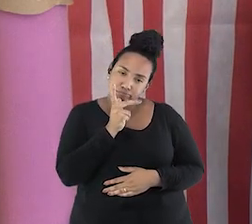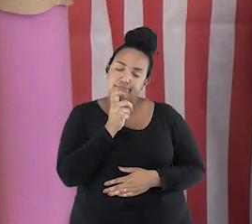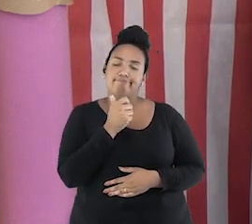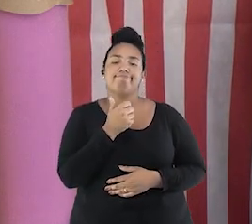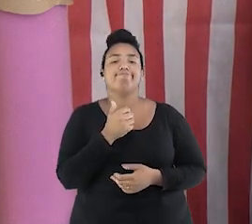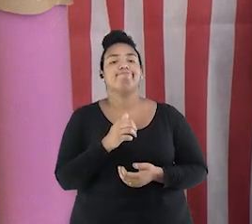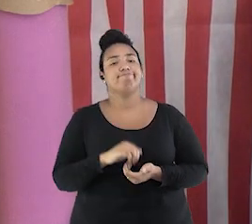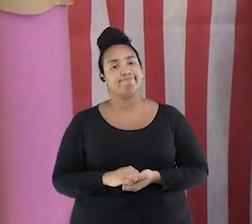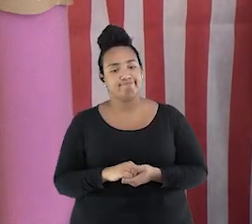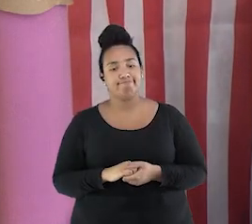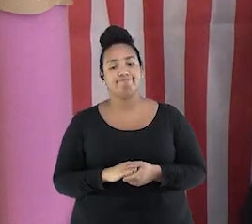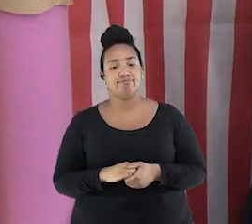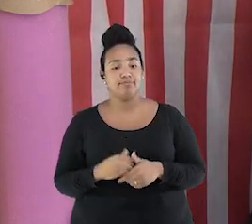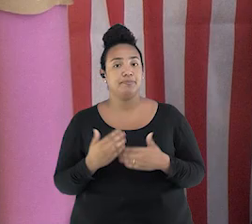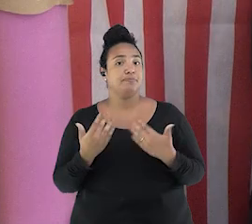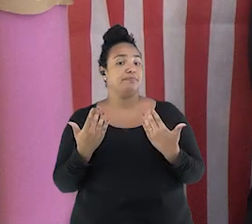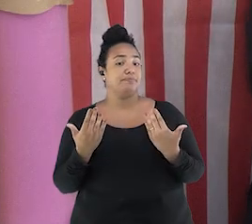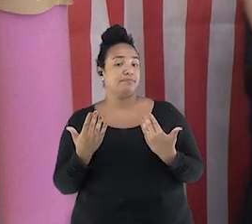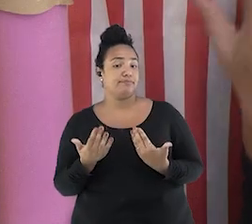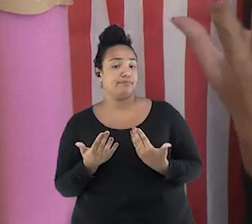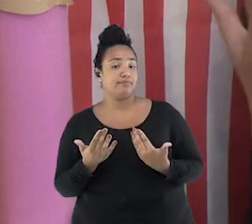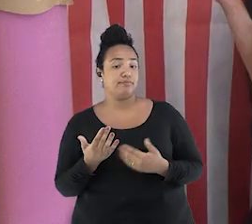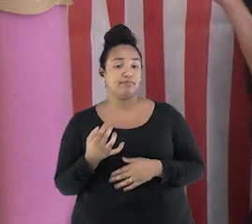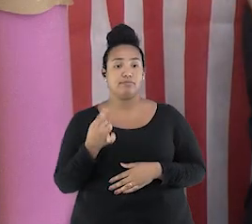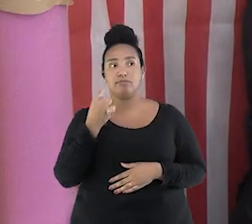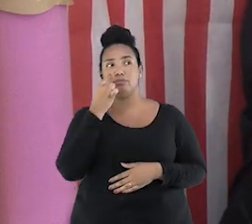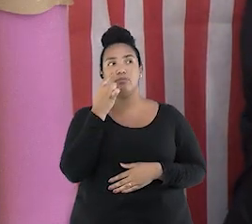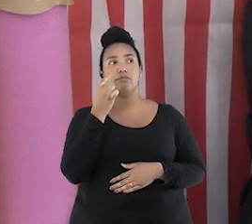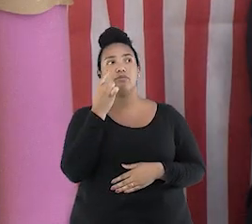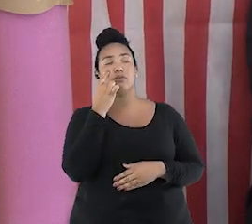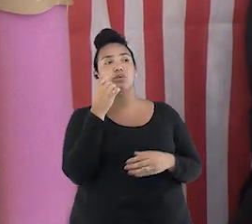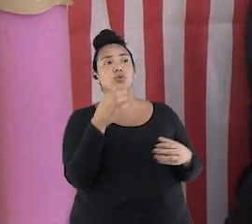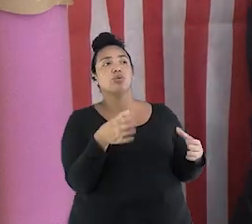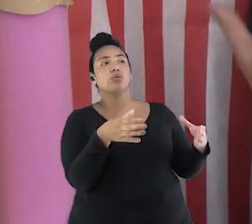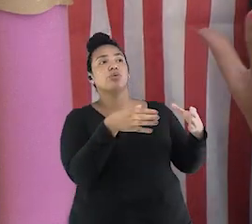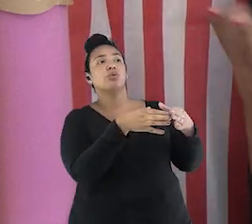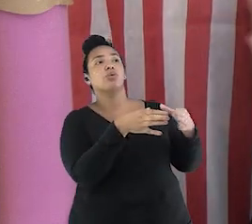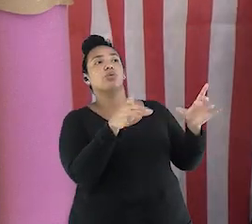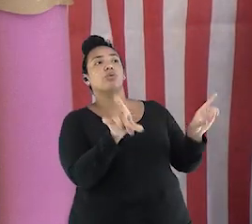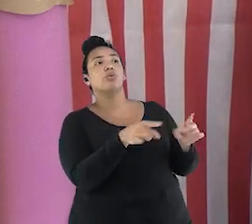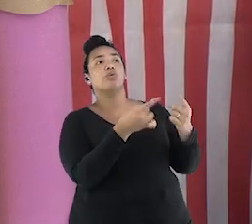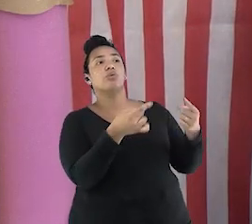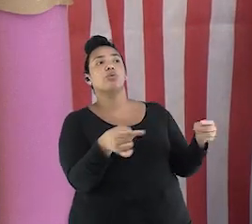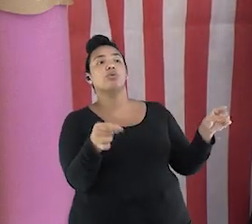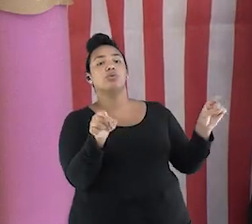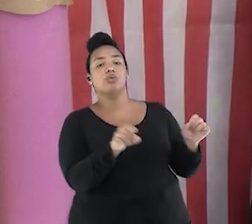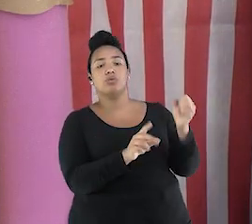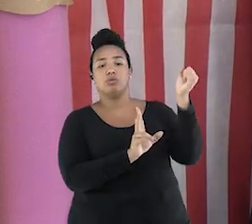Enfim, ela começou a ouvir a orquestras das cigarras.